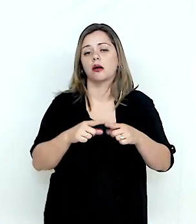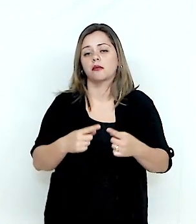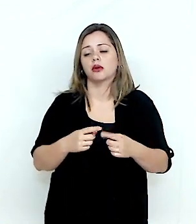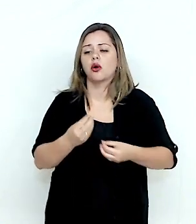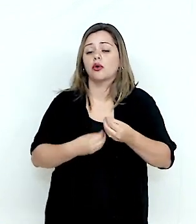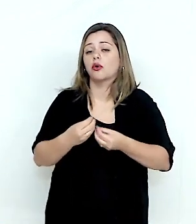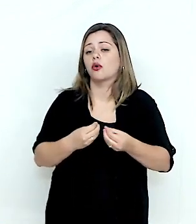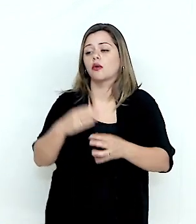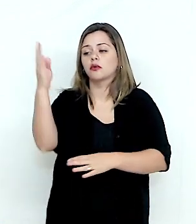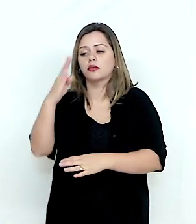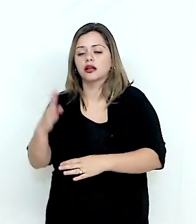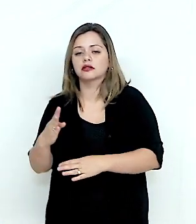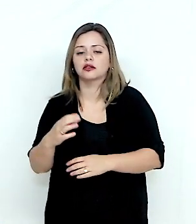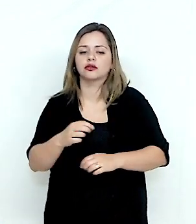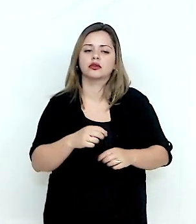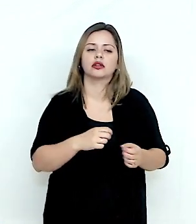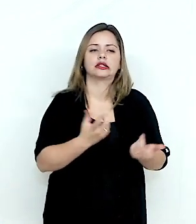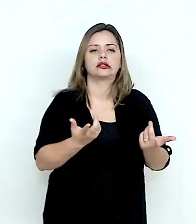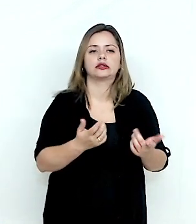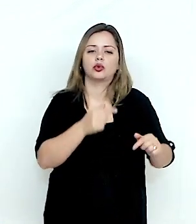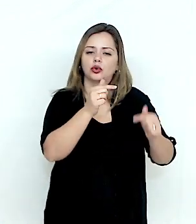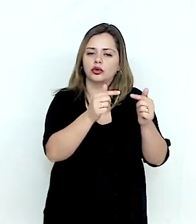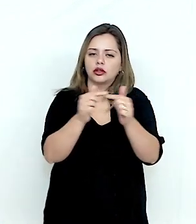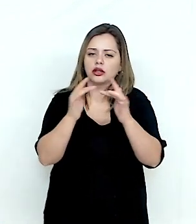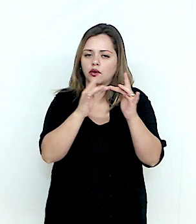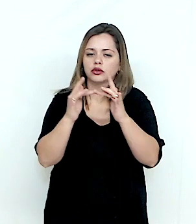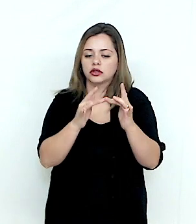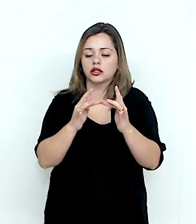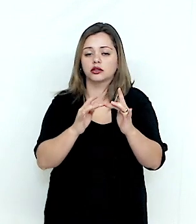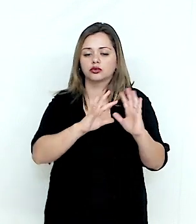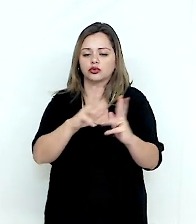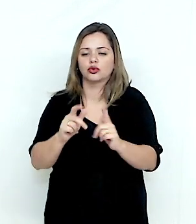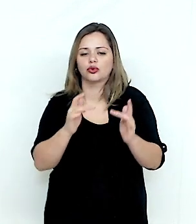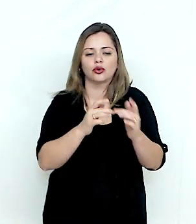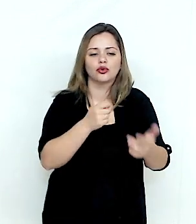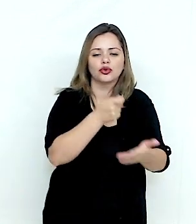está negociando na OMC o nosso ingresso no acordo de compras da OMC,